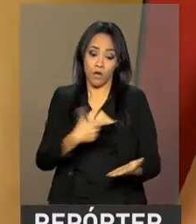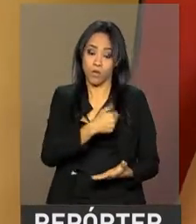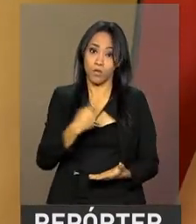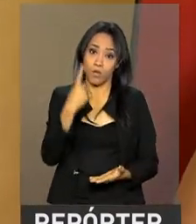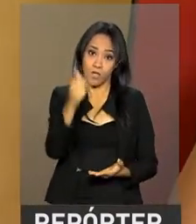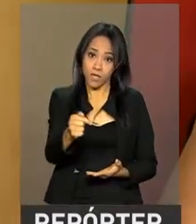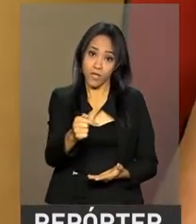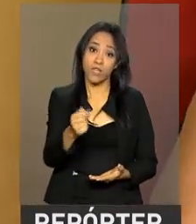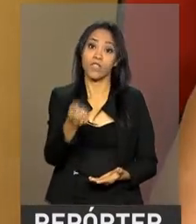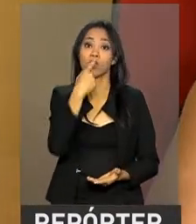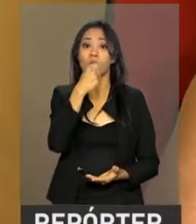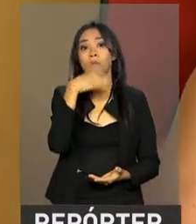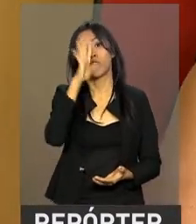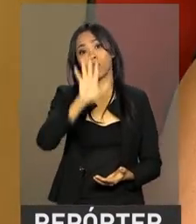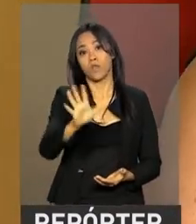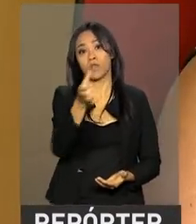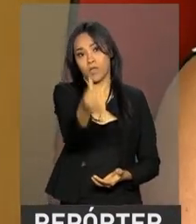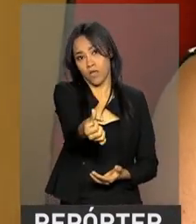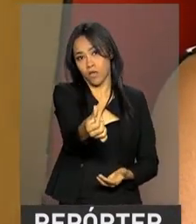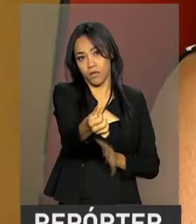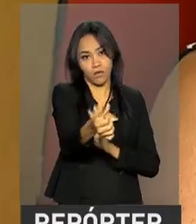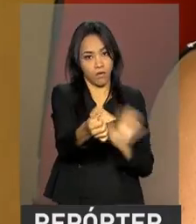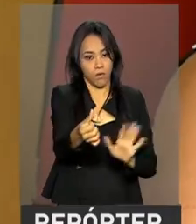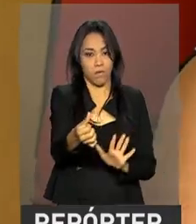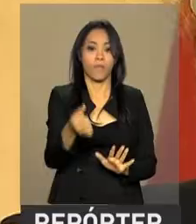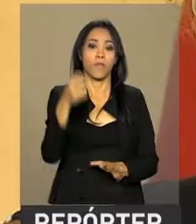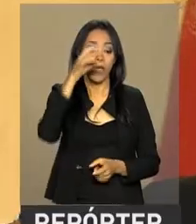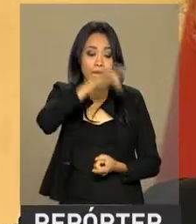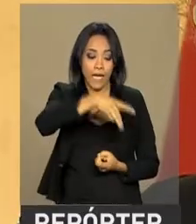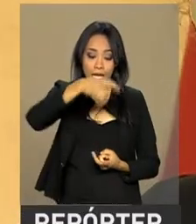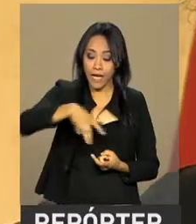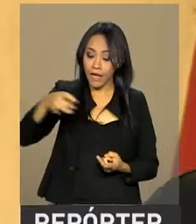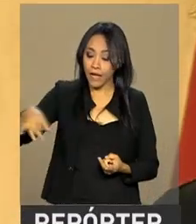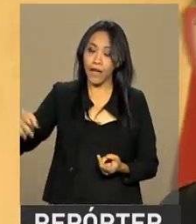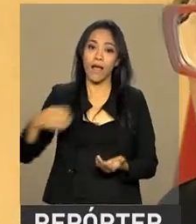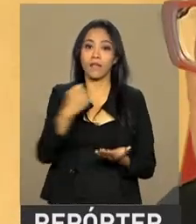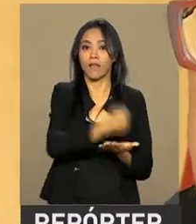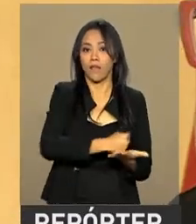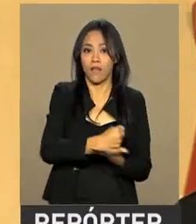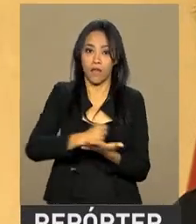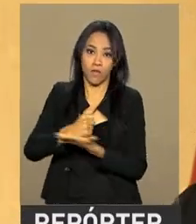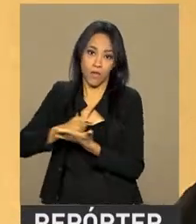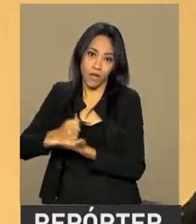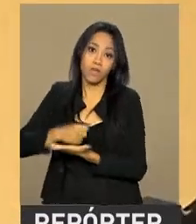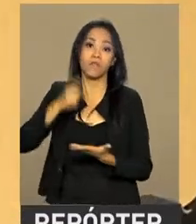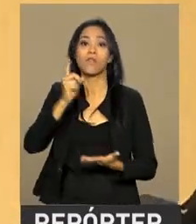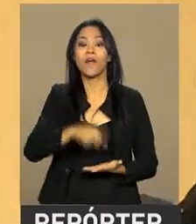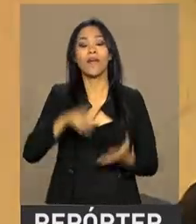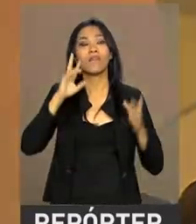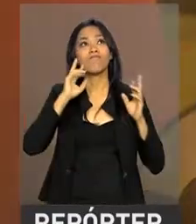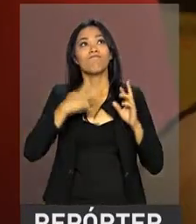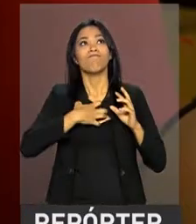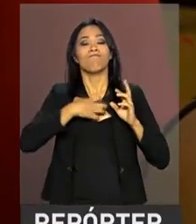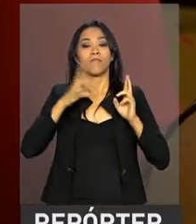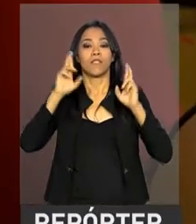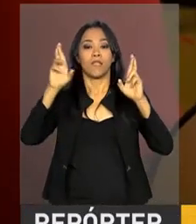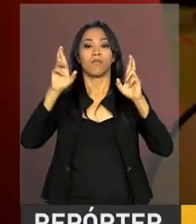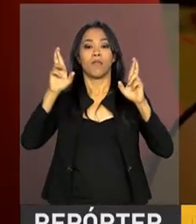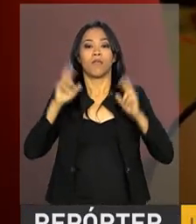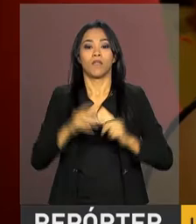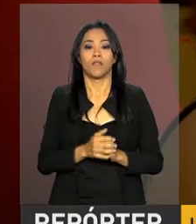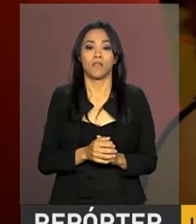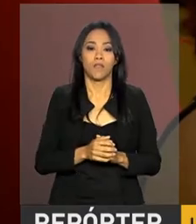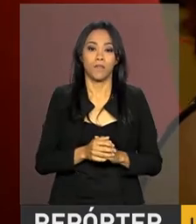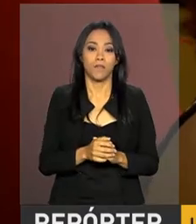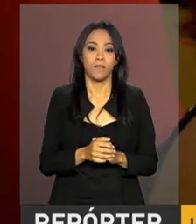2017, toma apenas 6. Para ela, cada medicamento de combate à doença é um sinal de esperança. Se vier